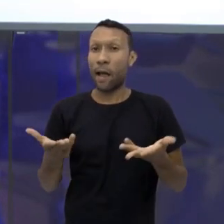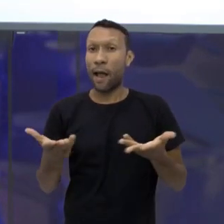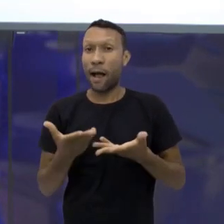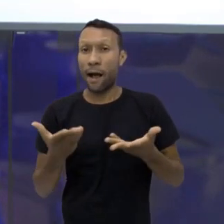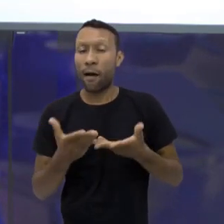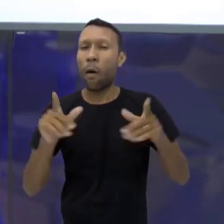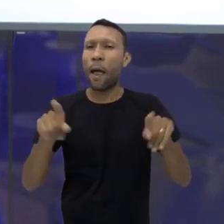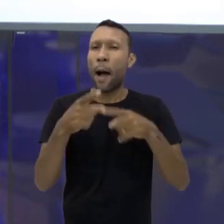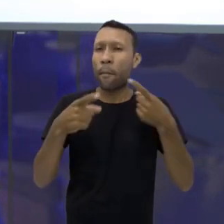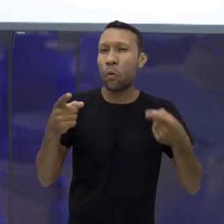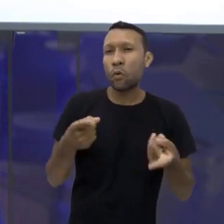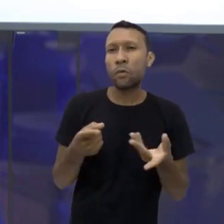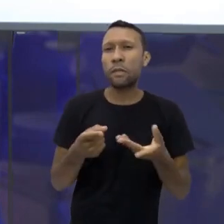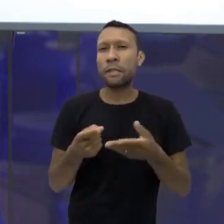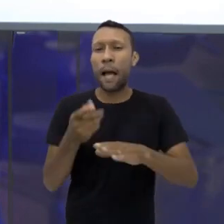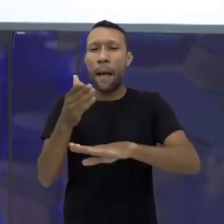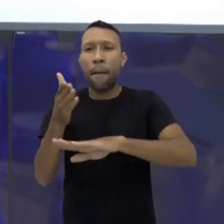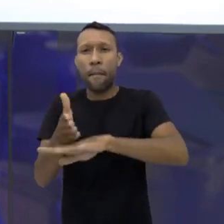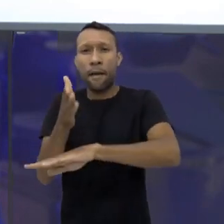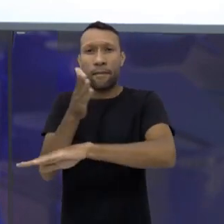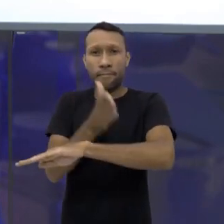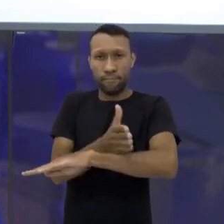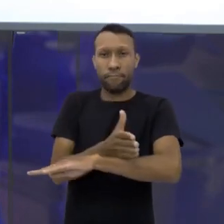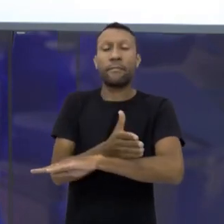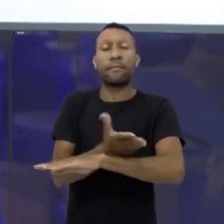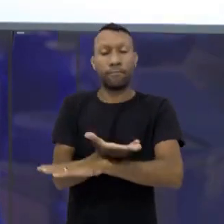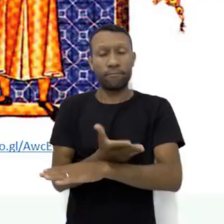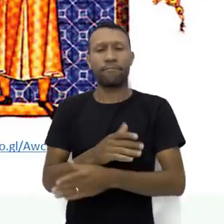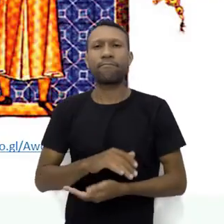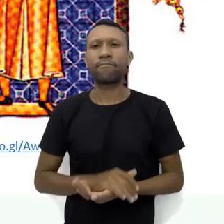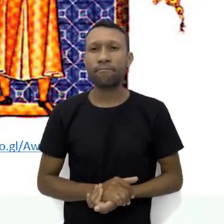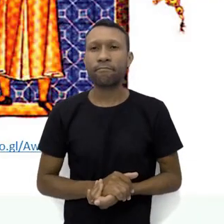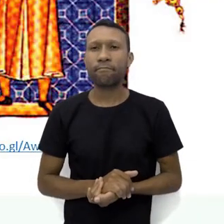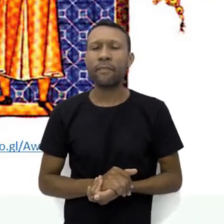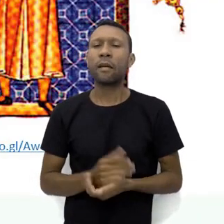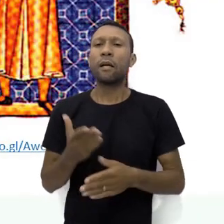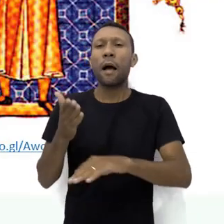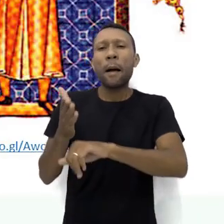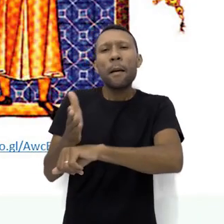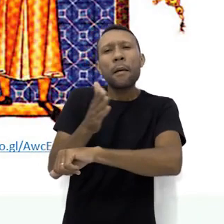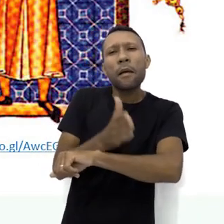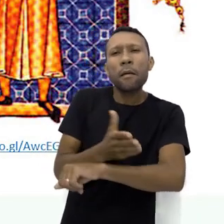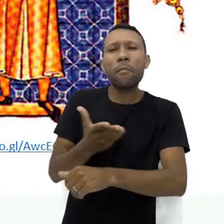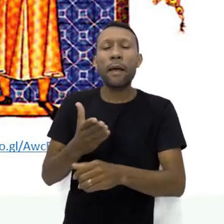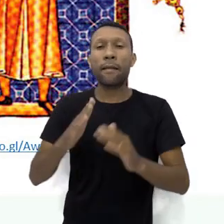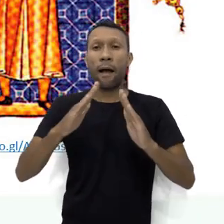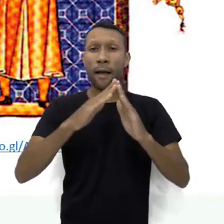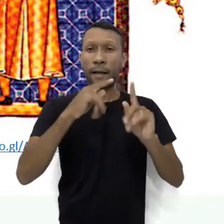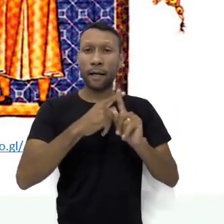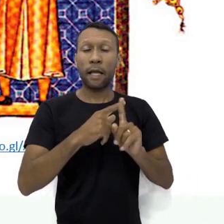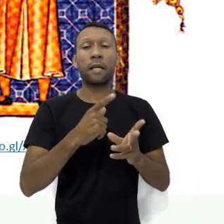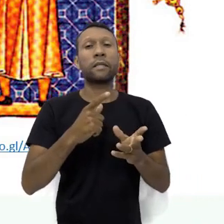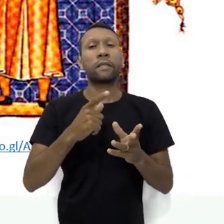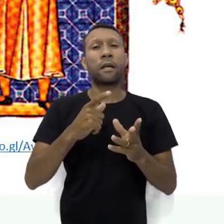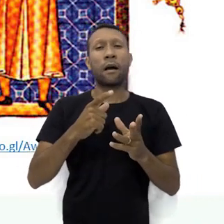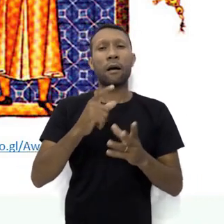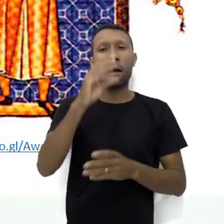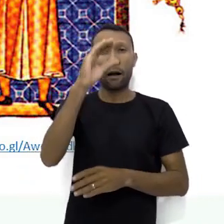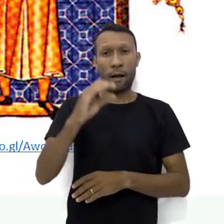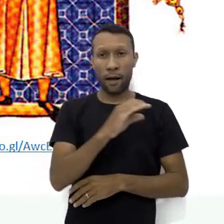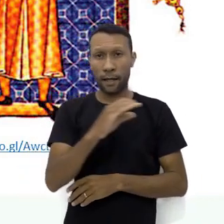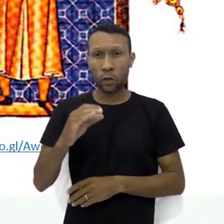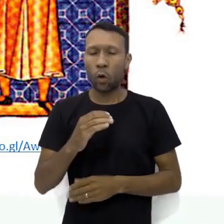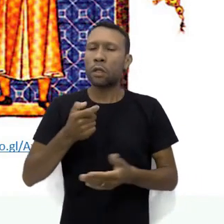na Idade Média, um outro período também que nos chama a atenção. Durante a Idade Média, a Igreja Católica ela esteve bastante presente